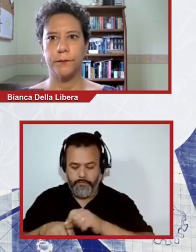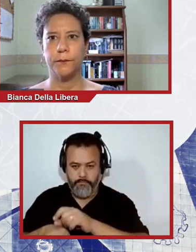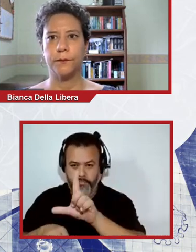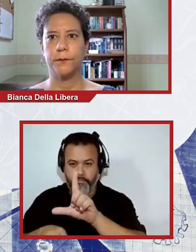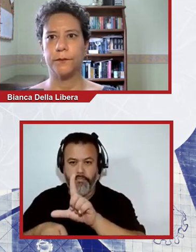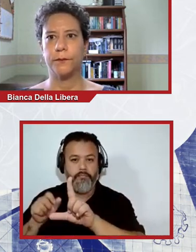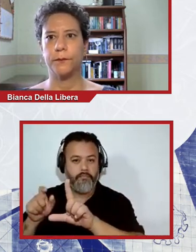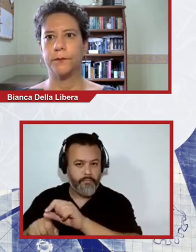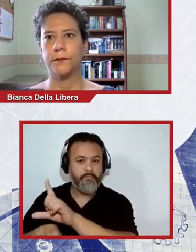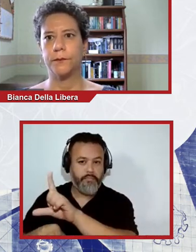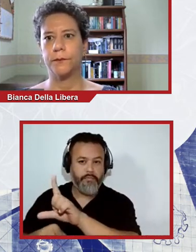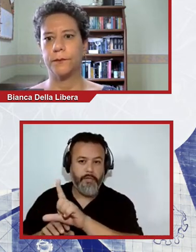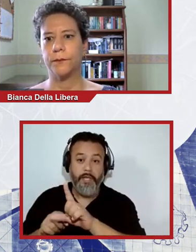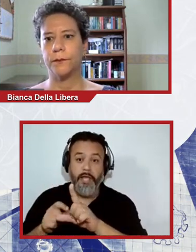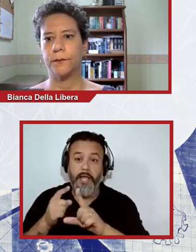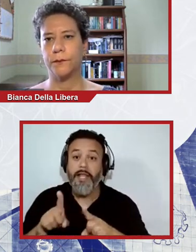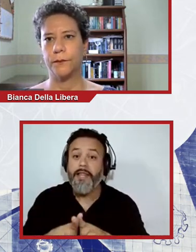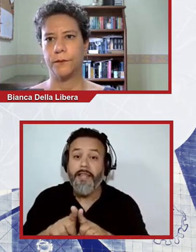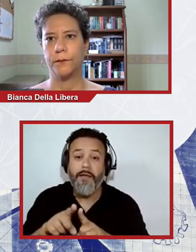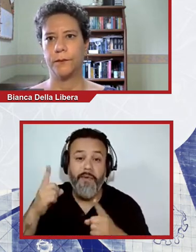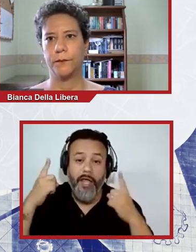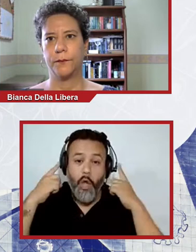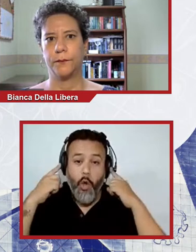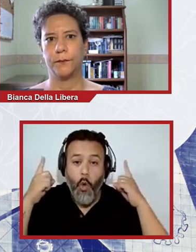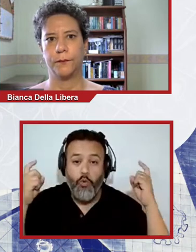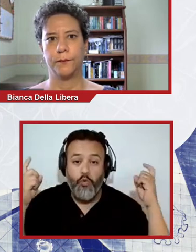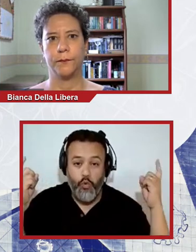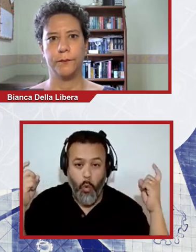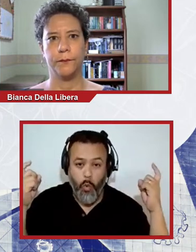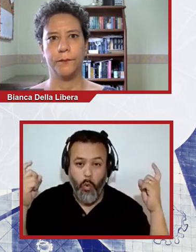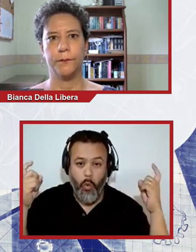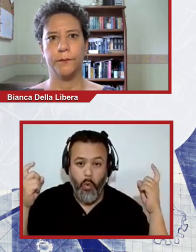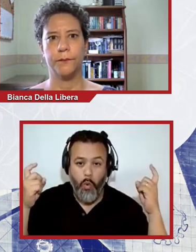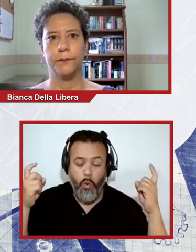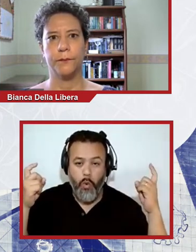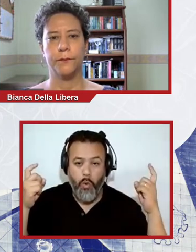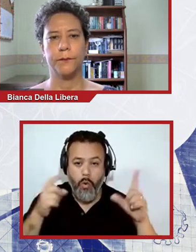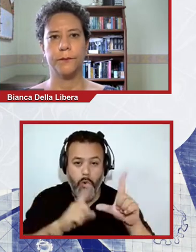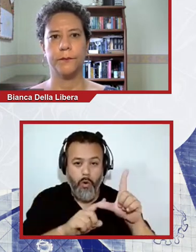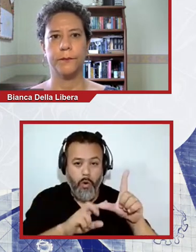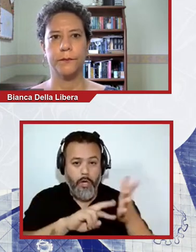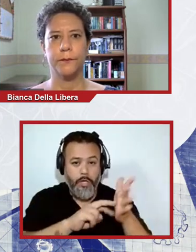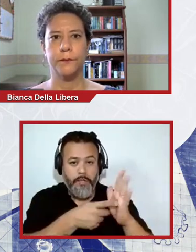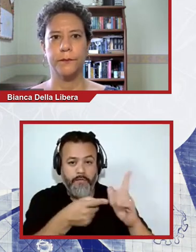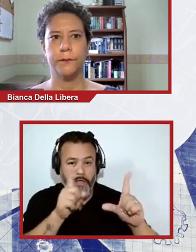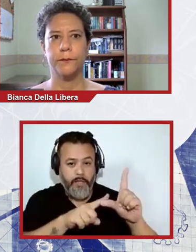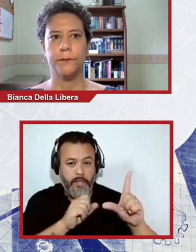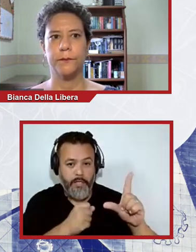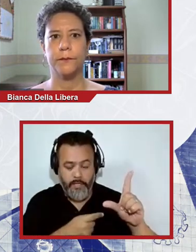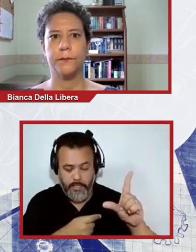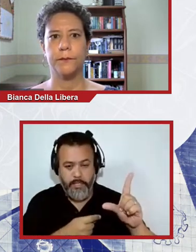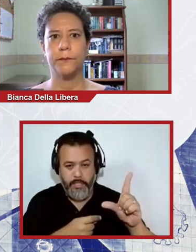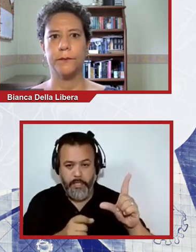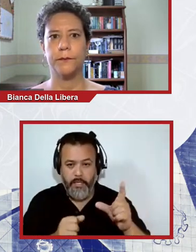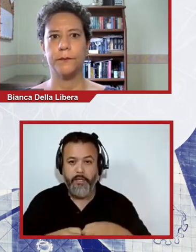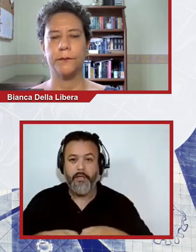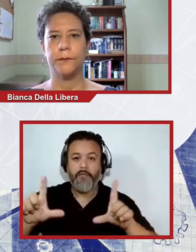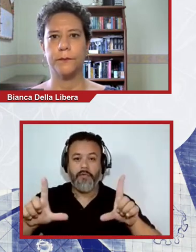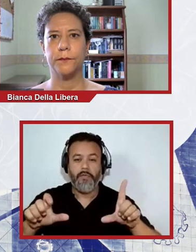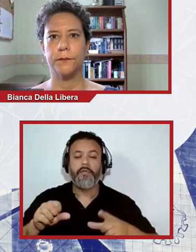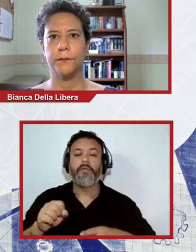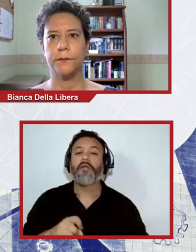Solear. Era o nome do programa que era utilizado pelo Marcelo Cantinho.